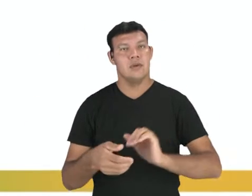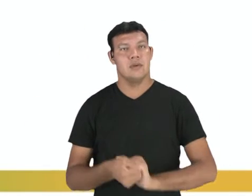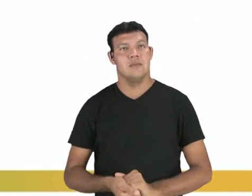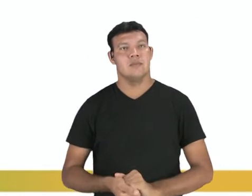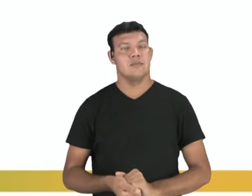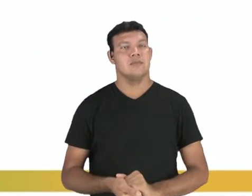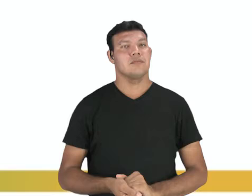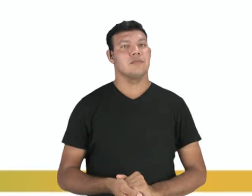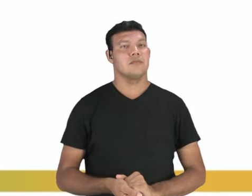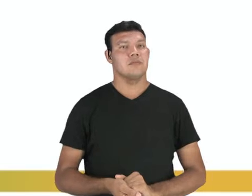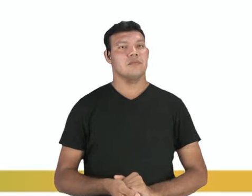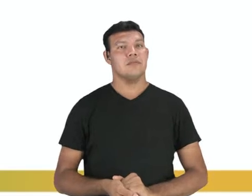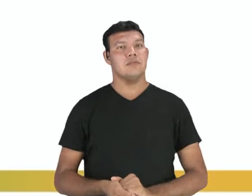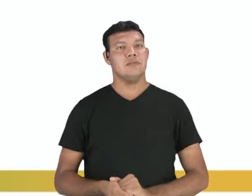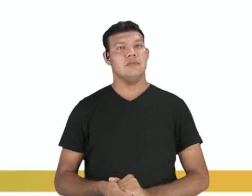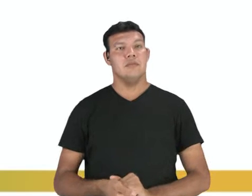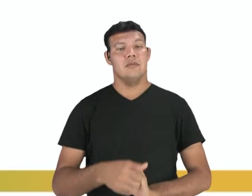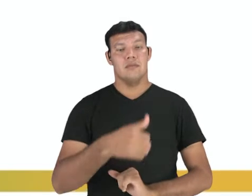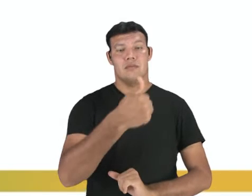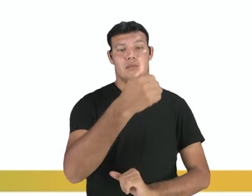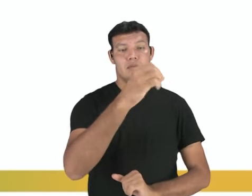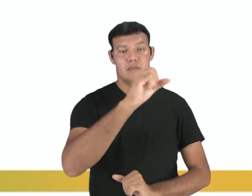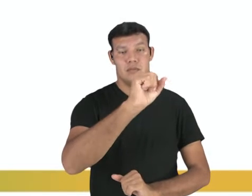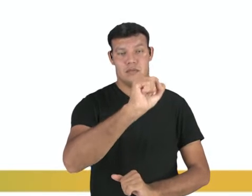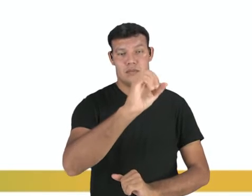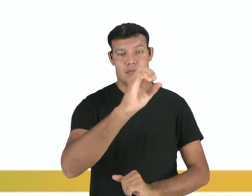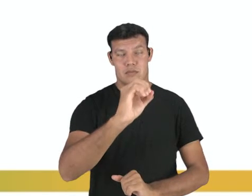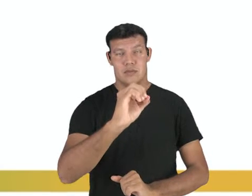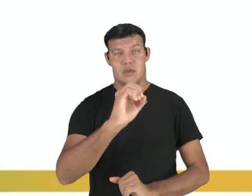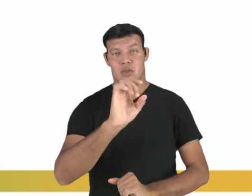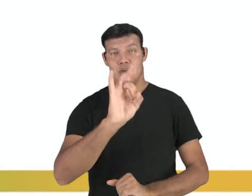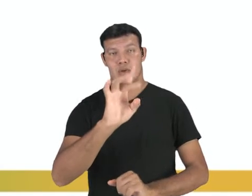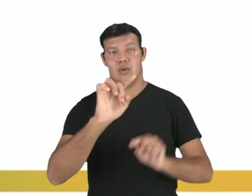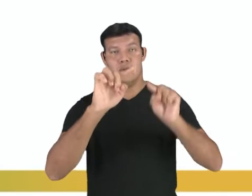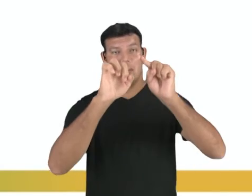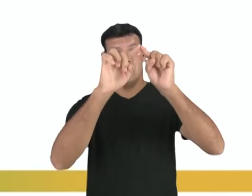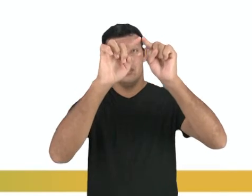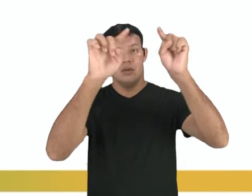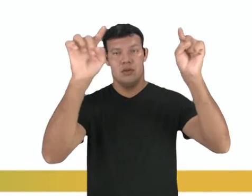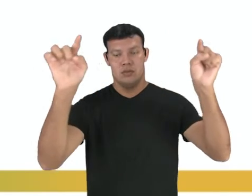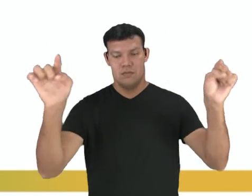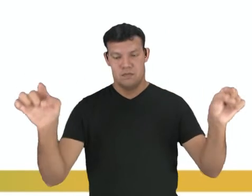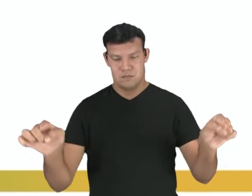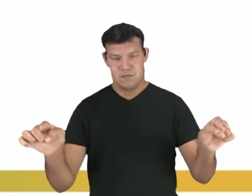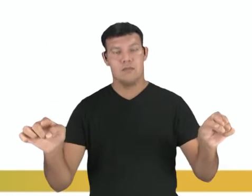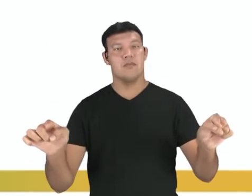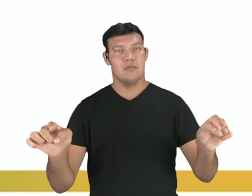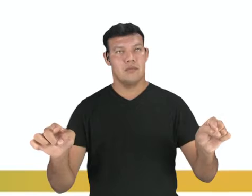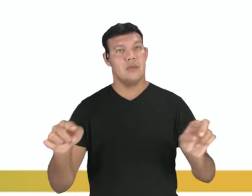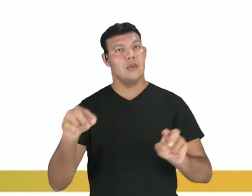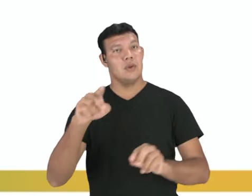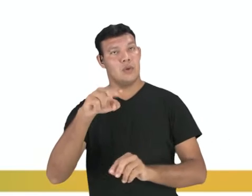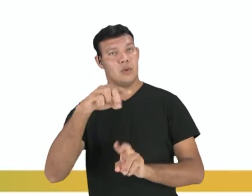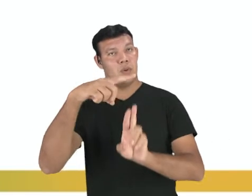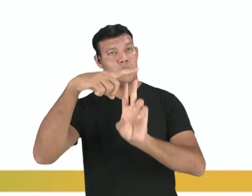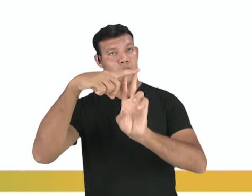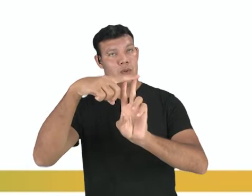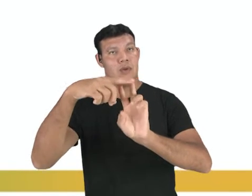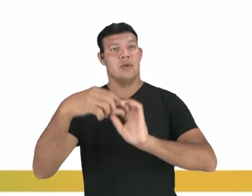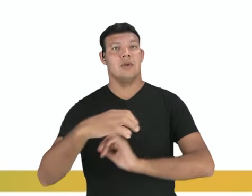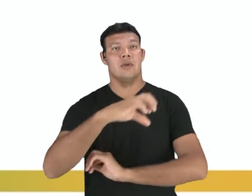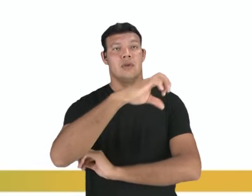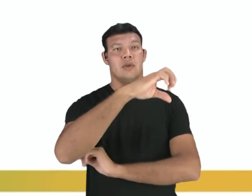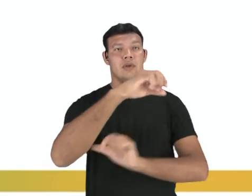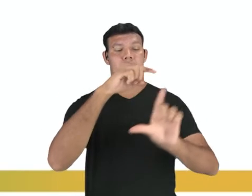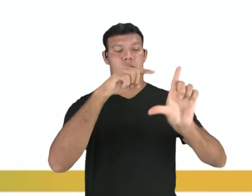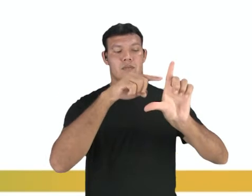equivale a dois PIS 180 graus só metade da circunferência fale P1 90